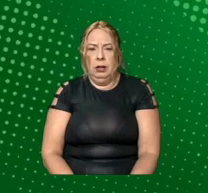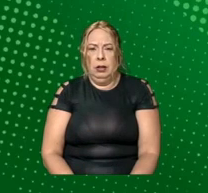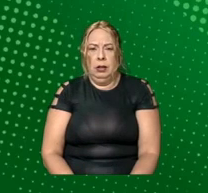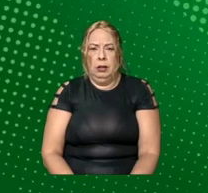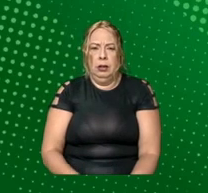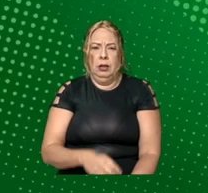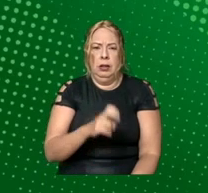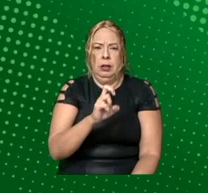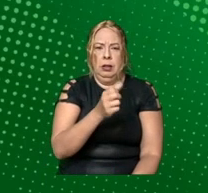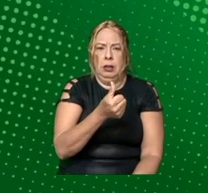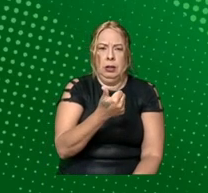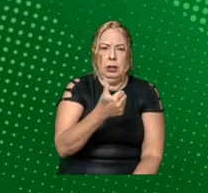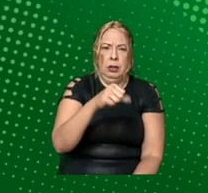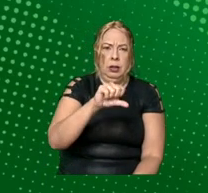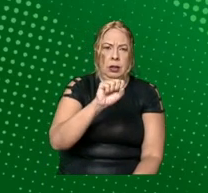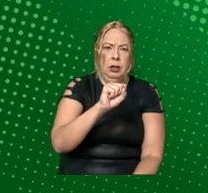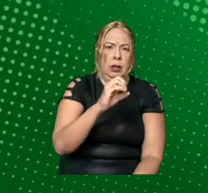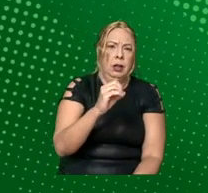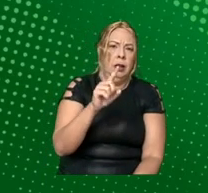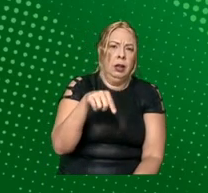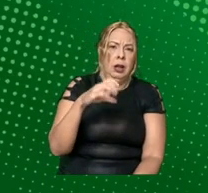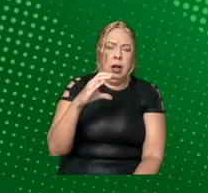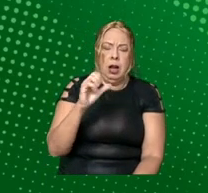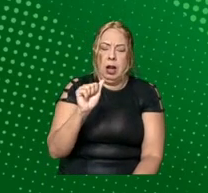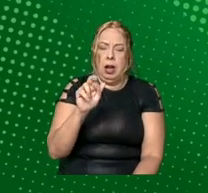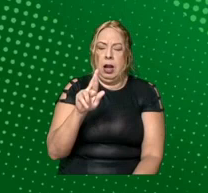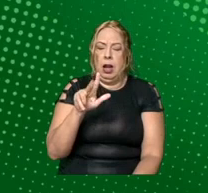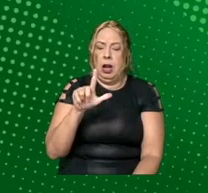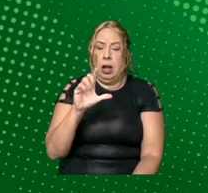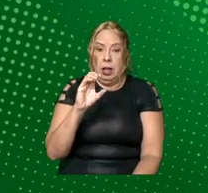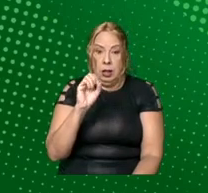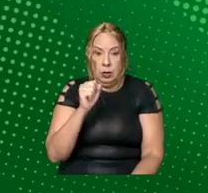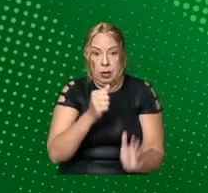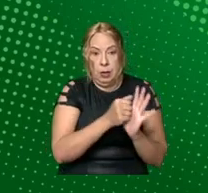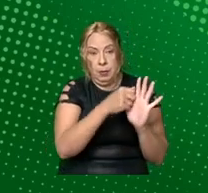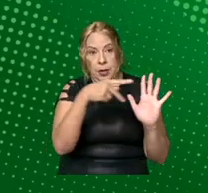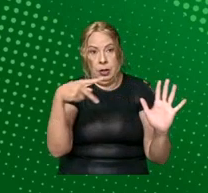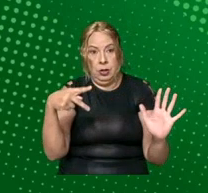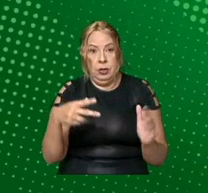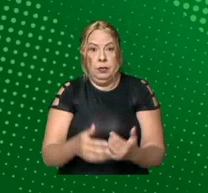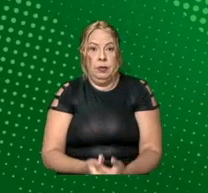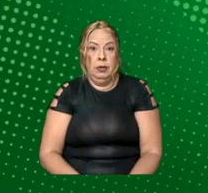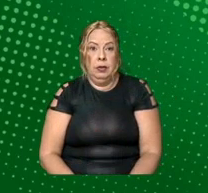aqui com 561980, Carlos Alberto de Aracaju, pelo aplicativo.